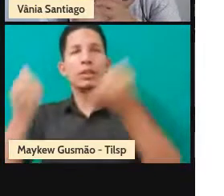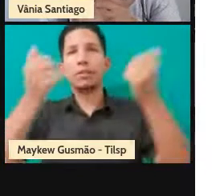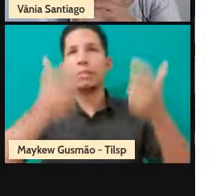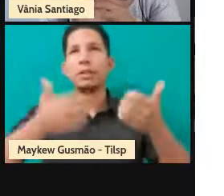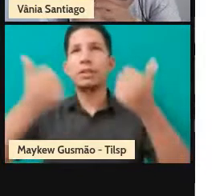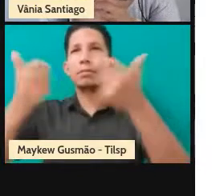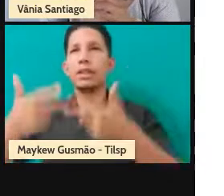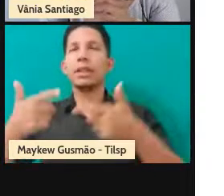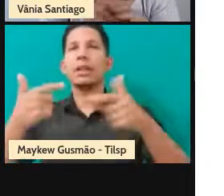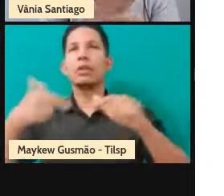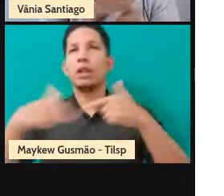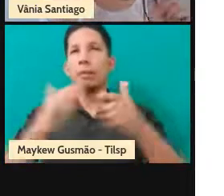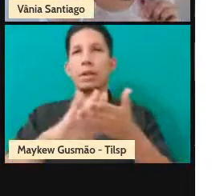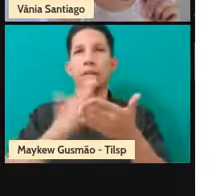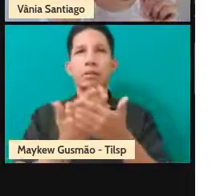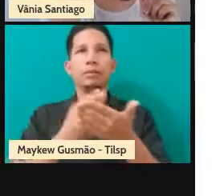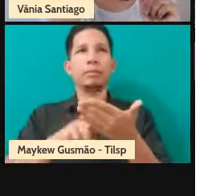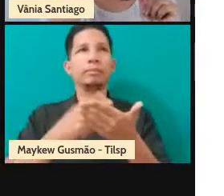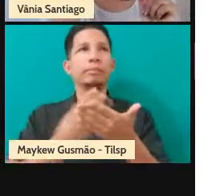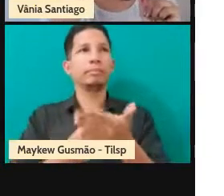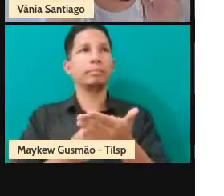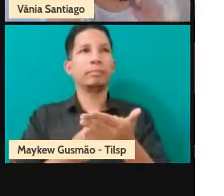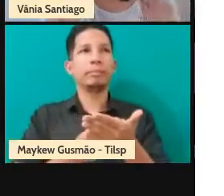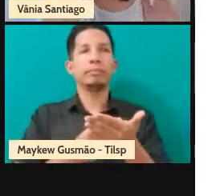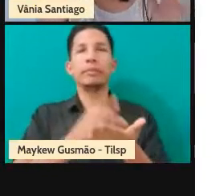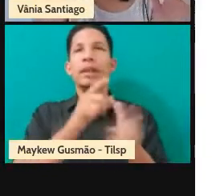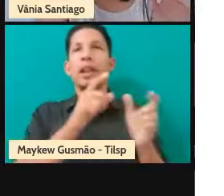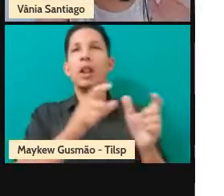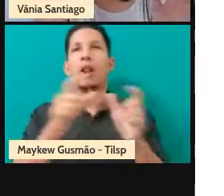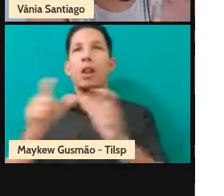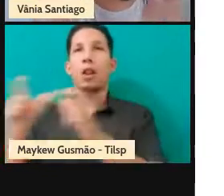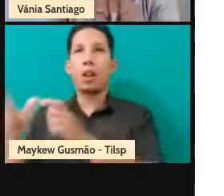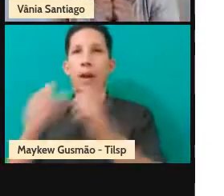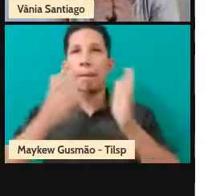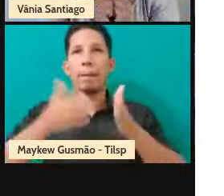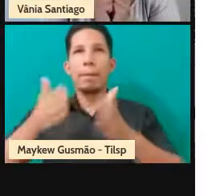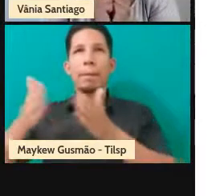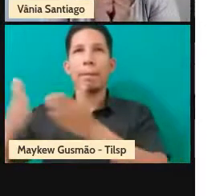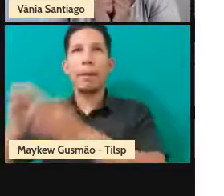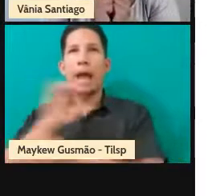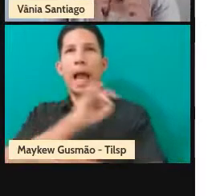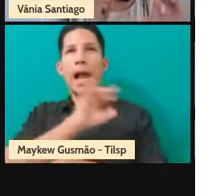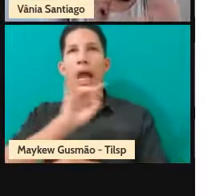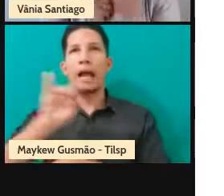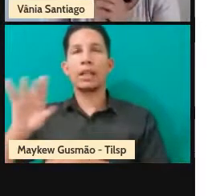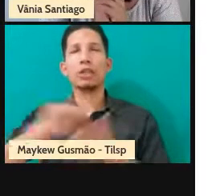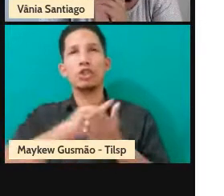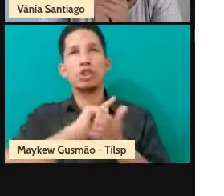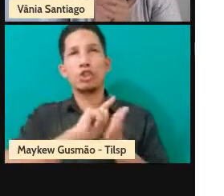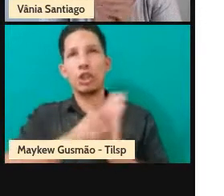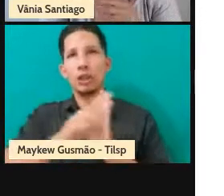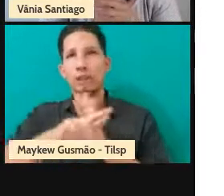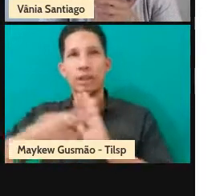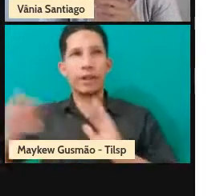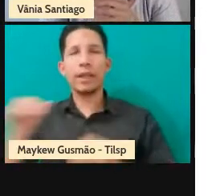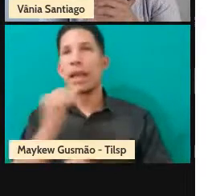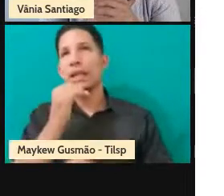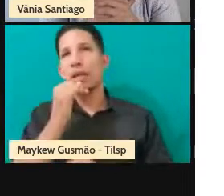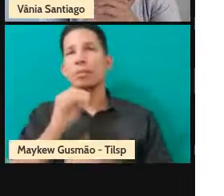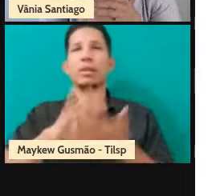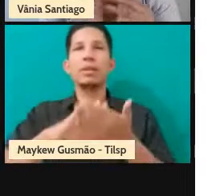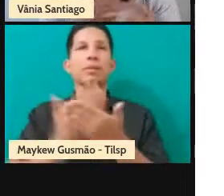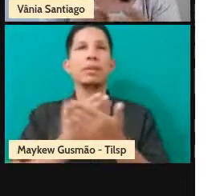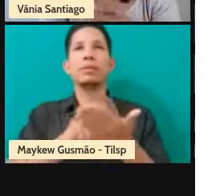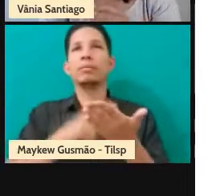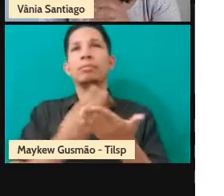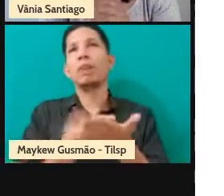atuação do intérprete nesses diferentes lugares. Dentro de cada esfera, diferentes gêneros. Por exemplo, interpretação na situação